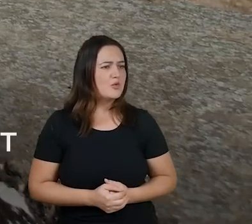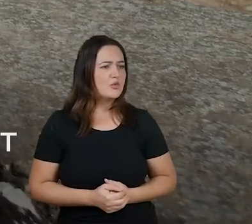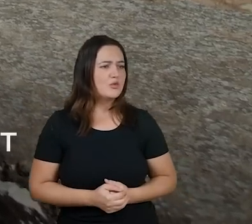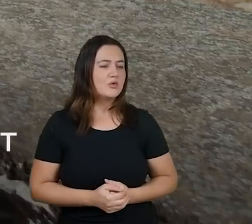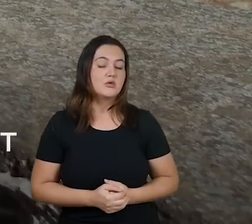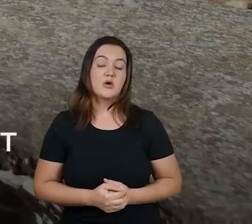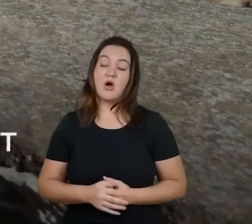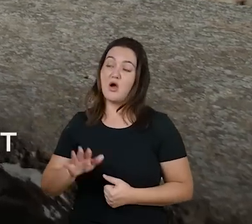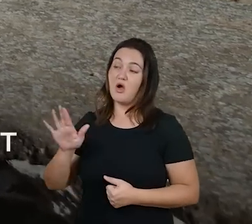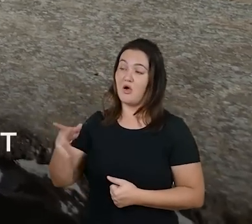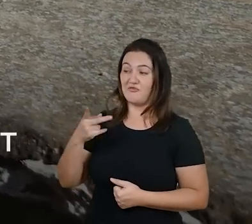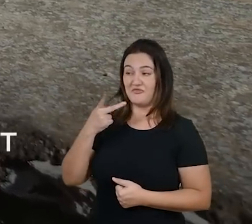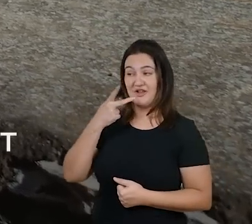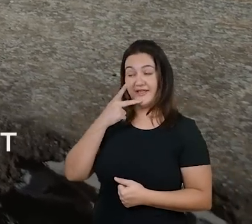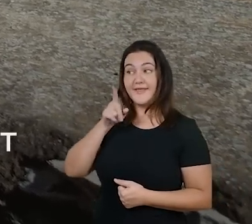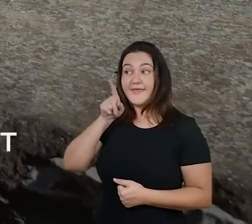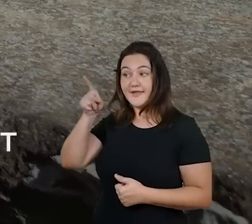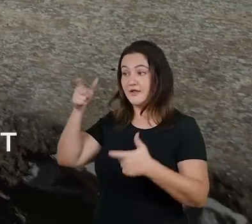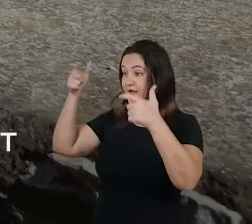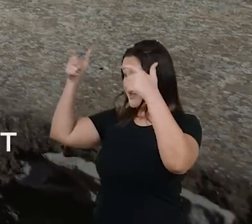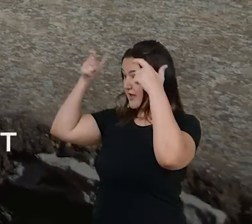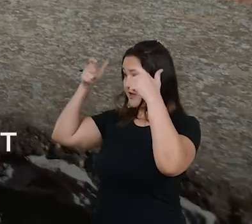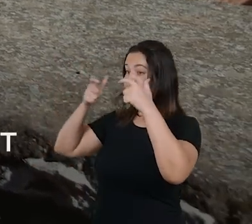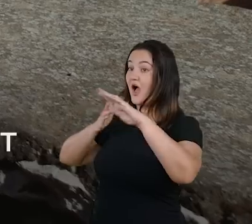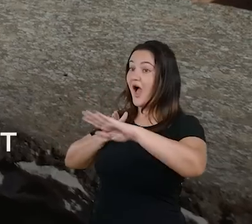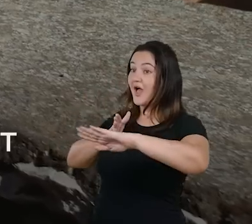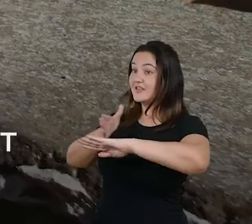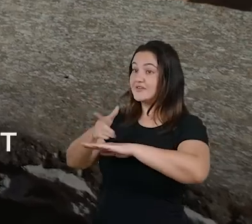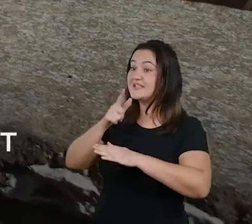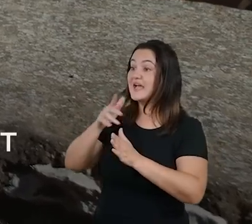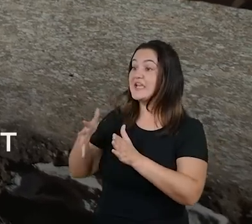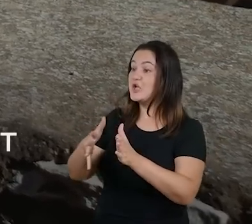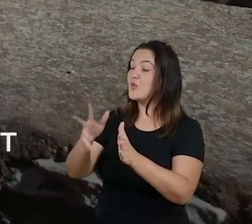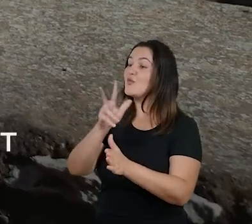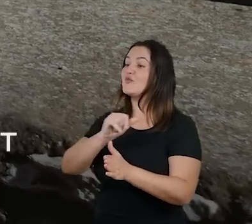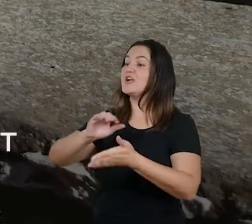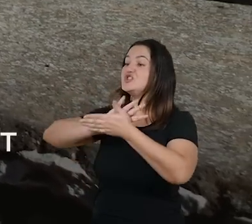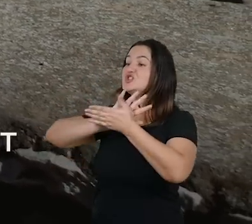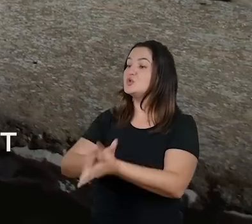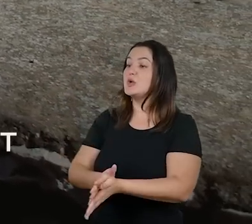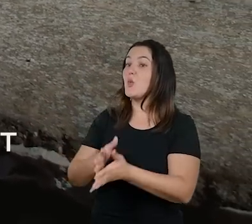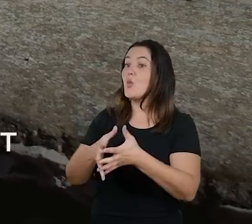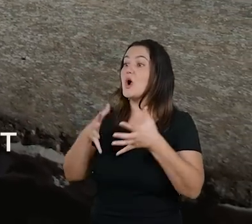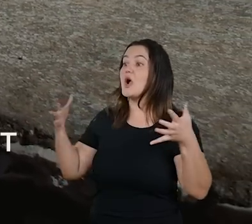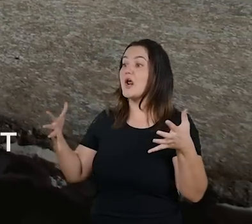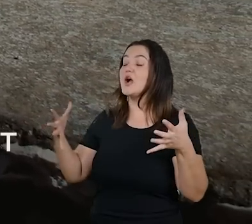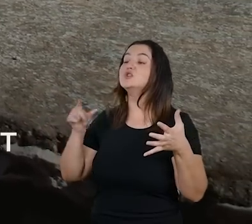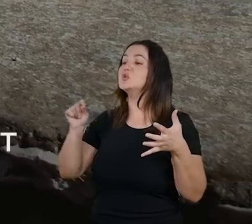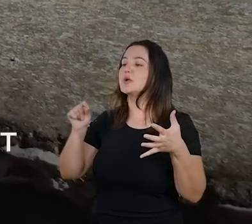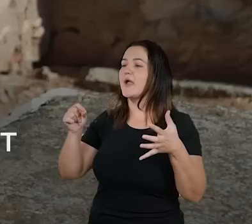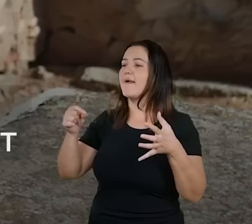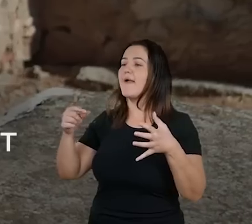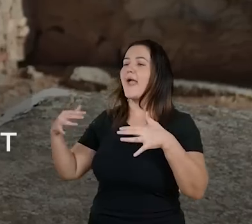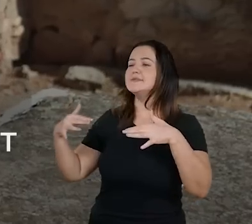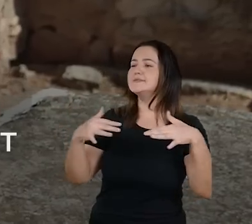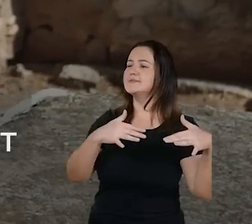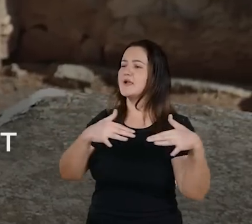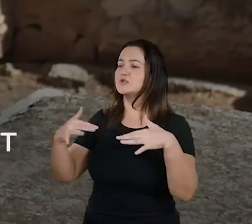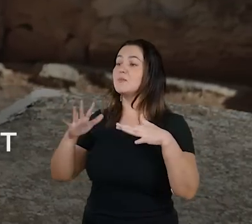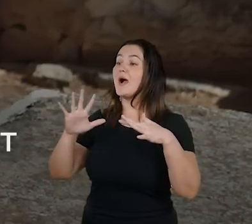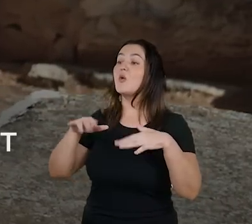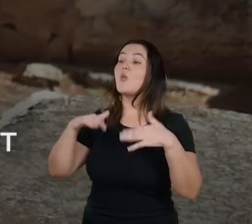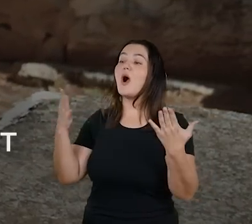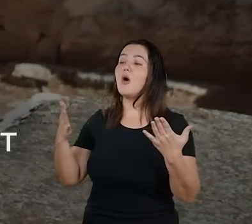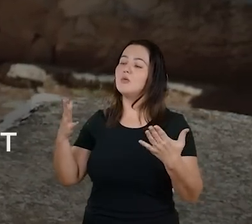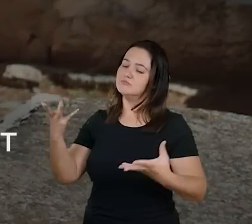falado para o rei Cresso. Eu disse que se ele atravessasse o rio Halys, ele destruiria um grande exército. Eu não falei